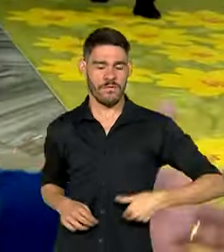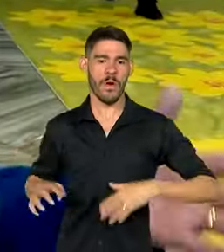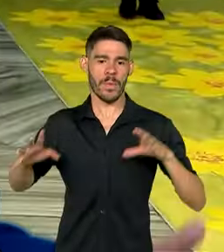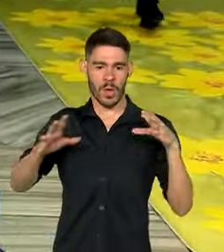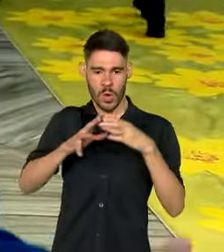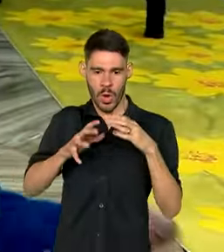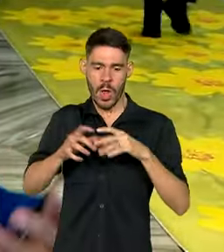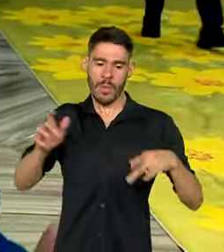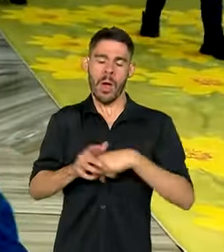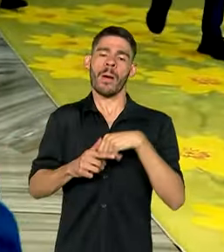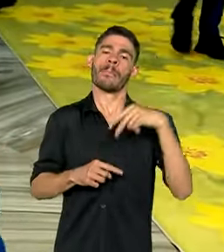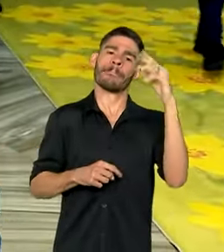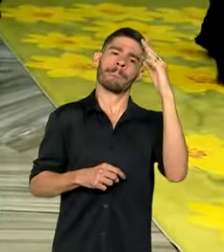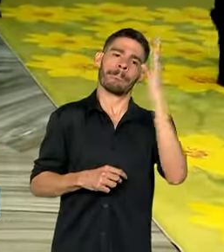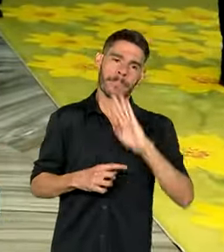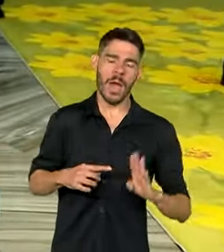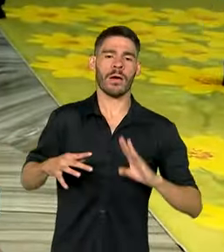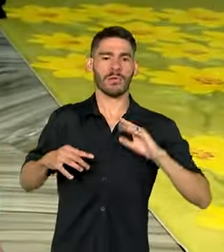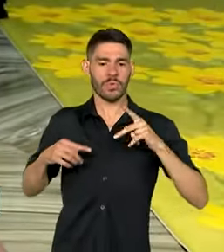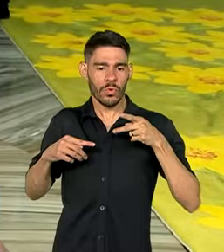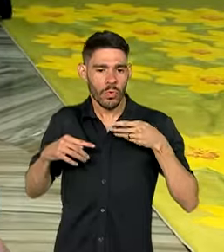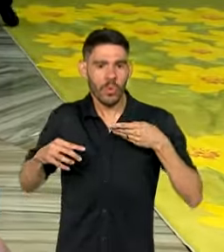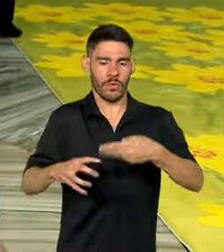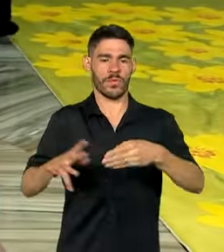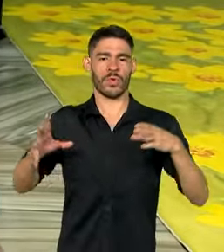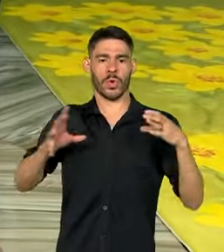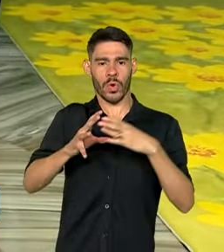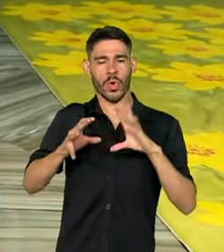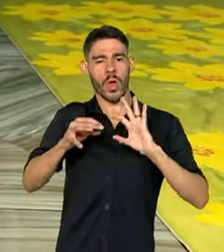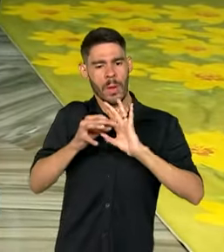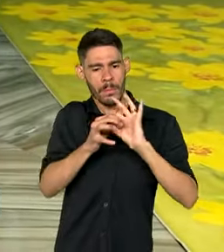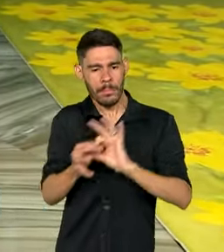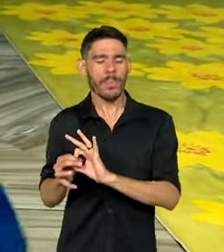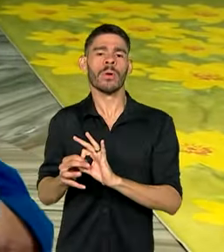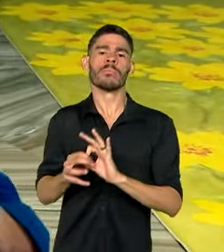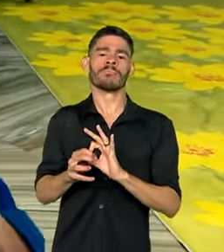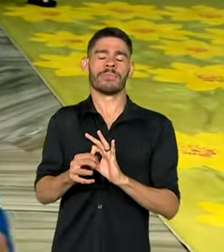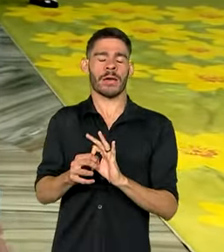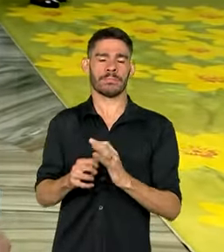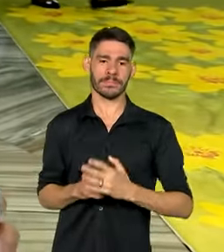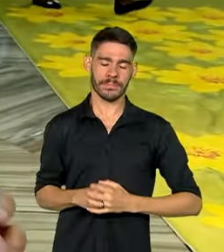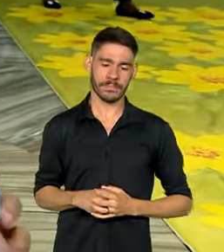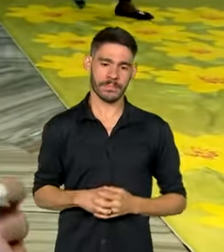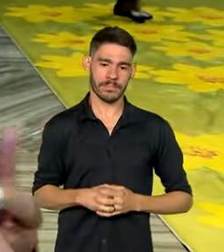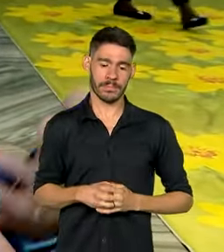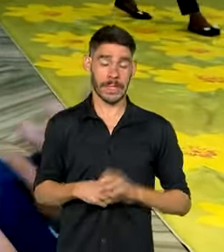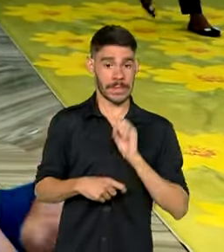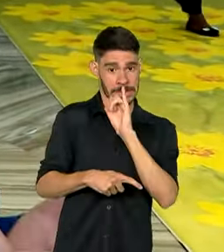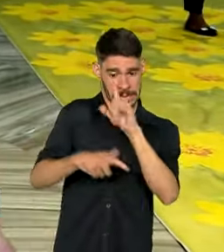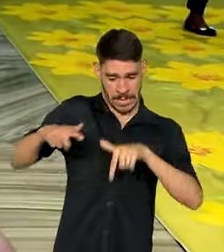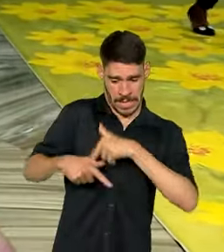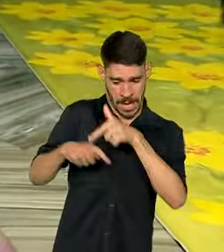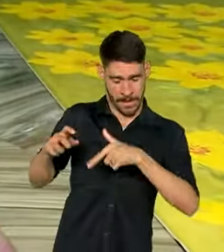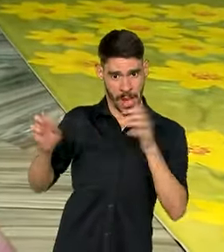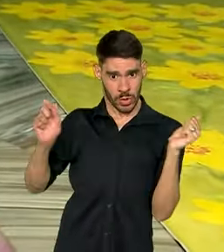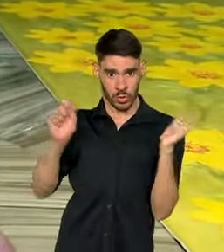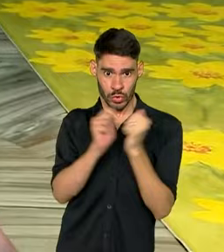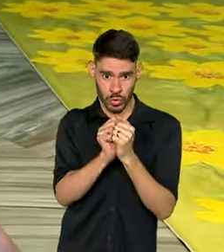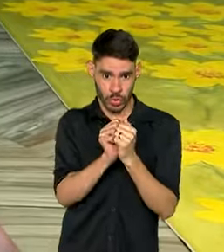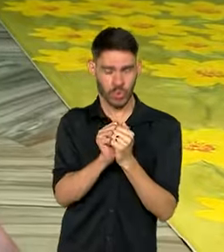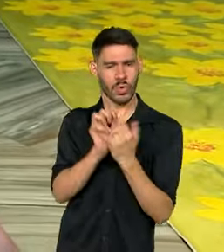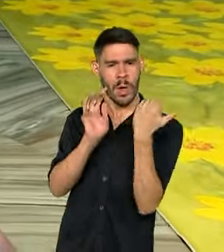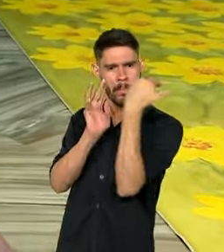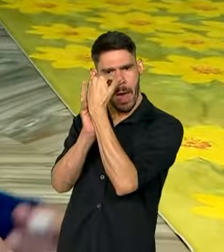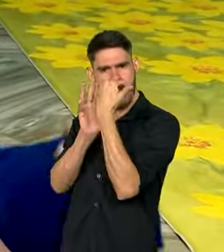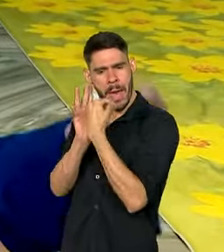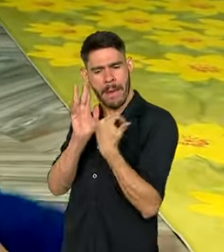brasileira, convidou os países da União Africana a participarem da Aliança Global de Combate à Fome. Se trabalharmos um conjunto de